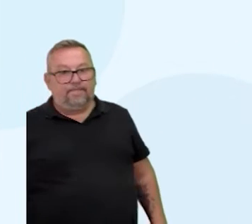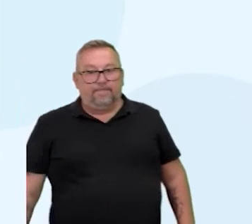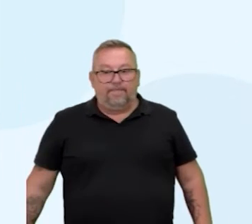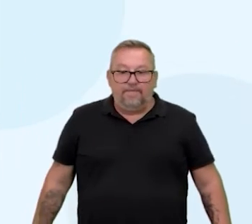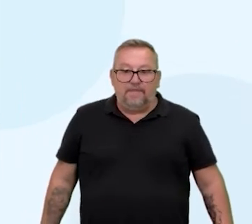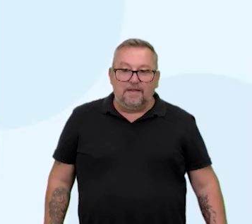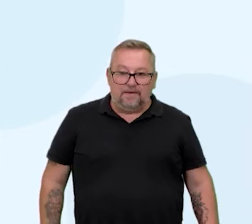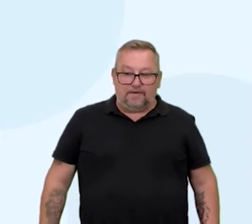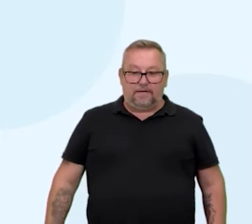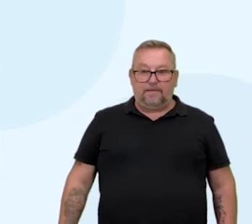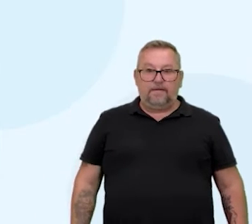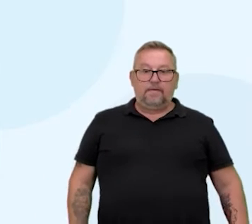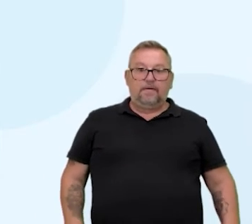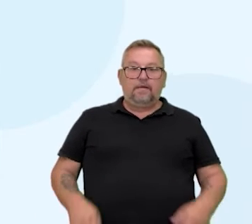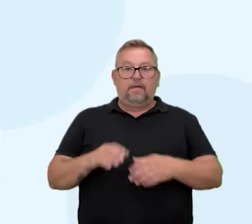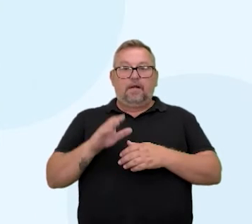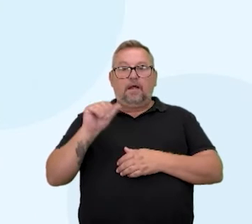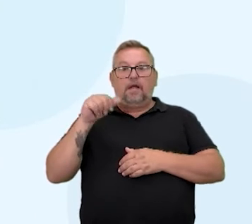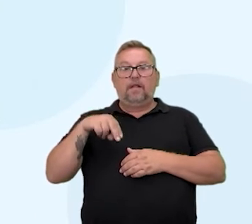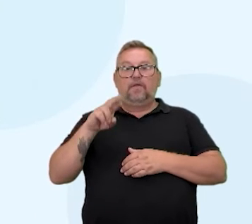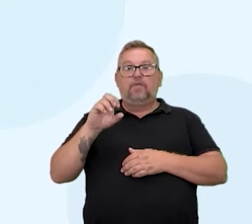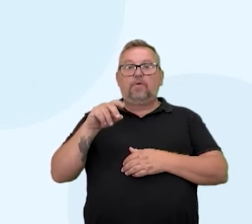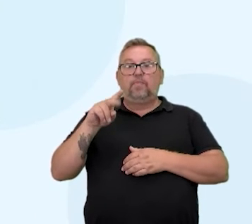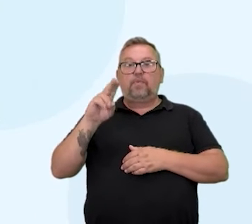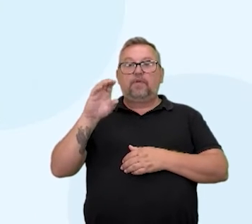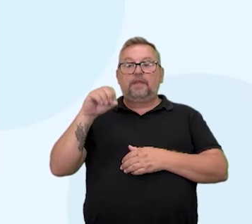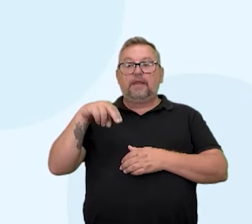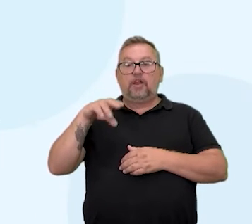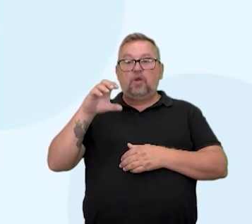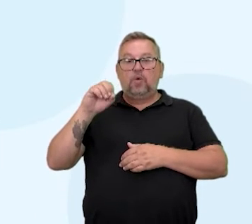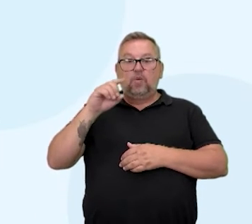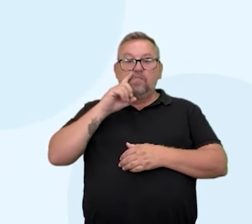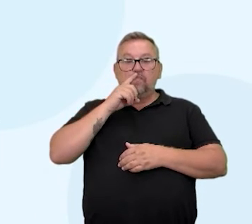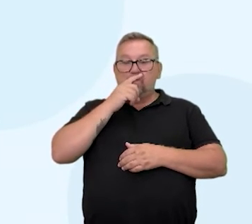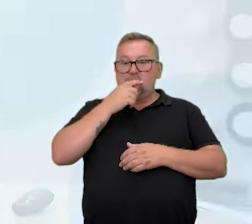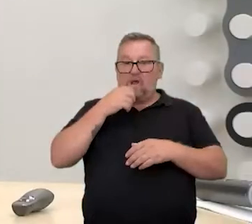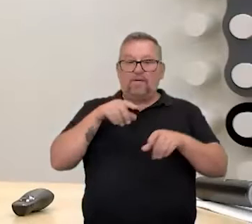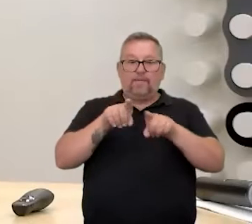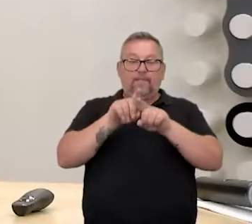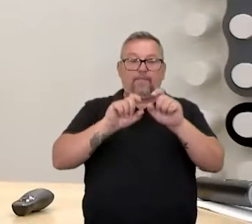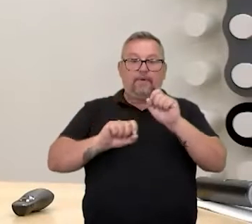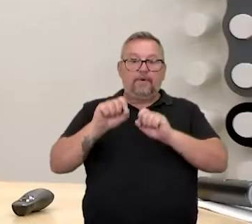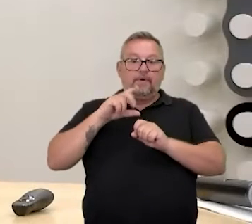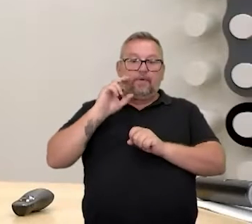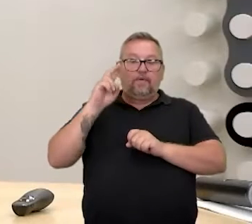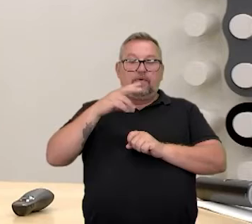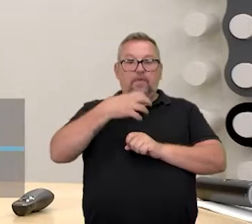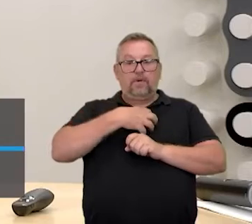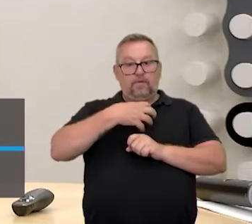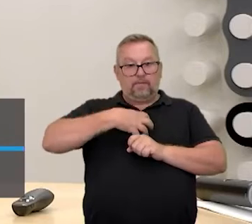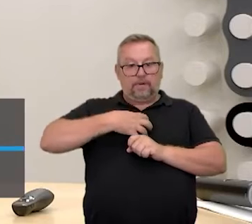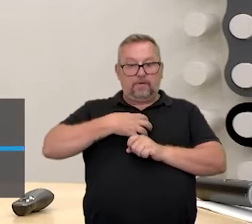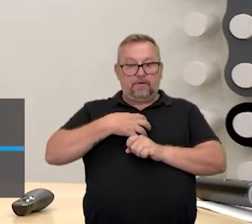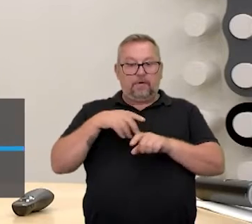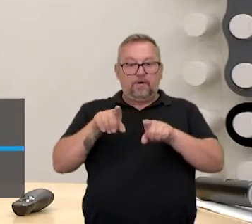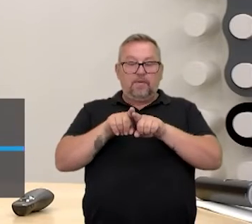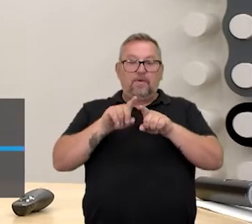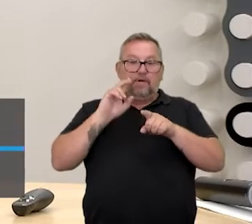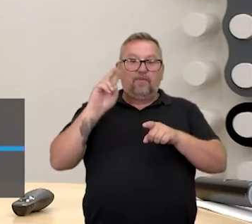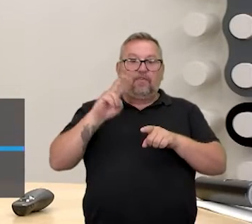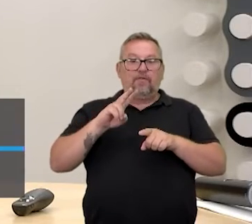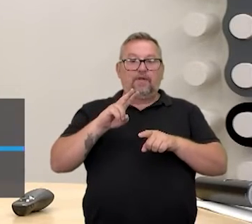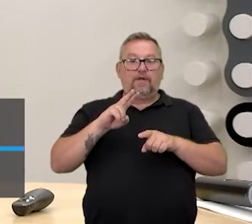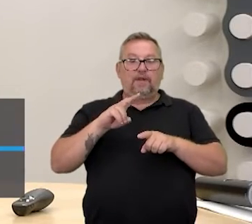marcada pela ação humana. Então a gente, todo esse, né, aspecto que ele colocou aí do termo do